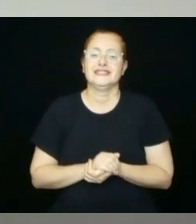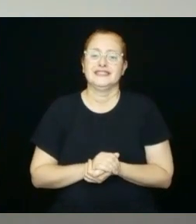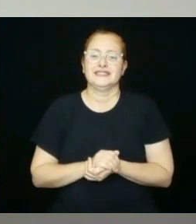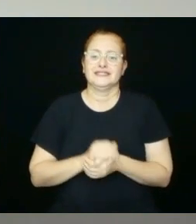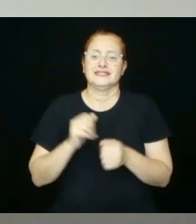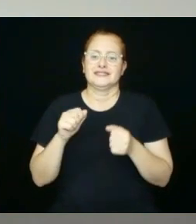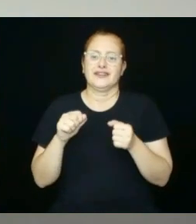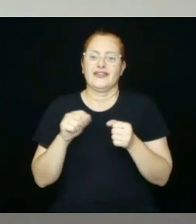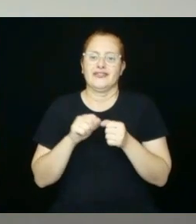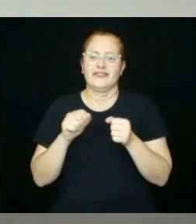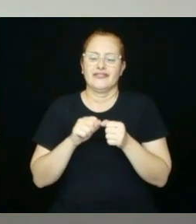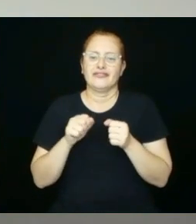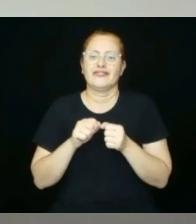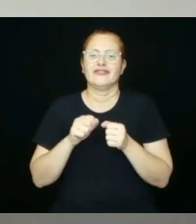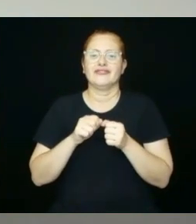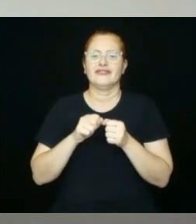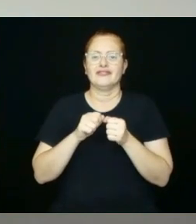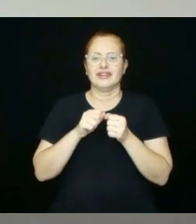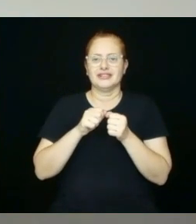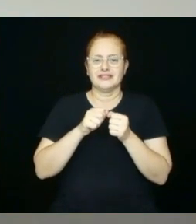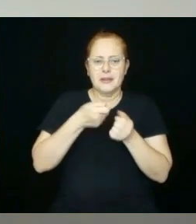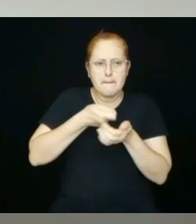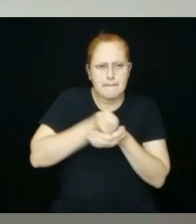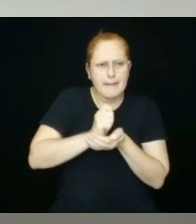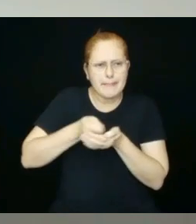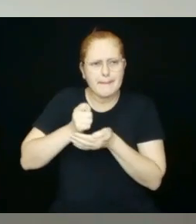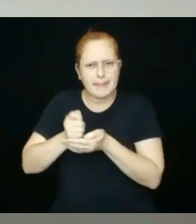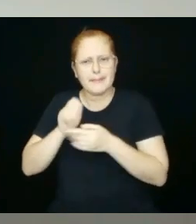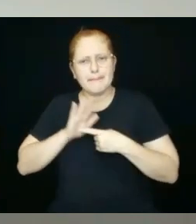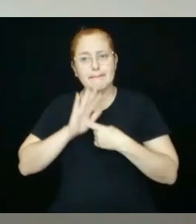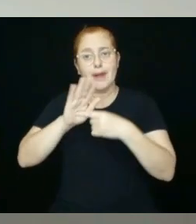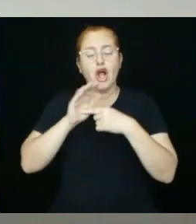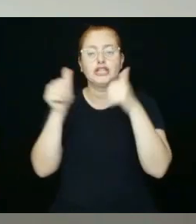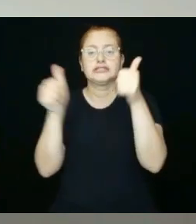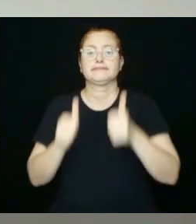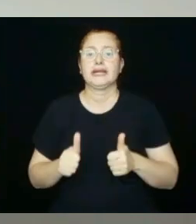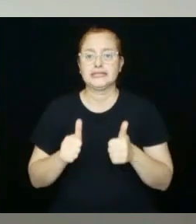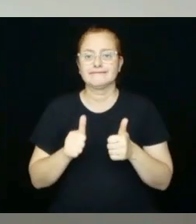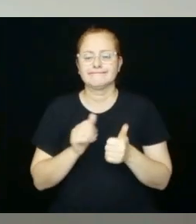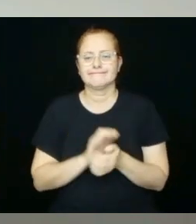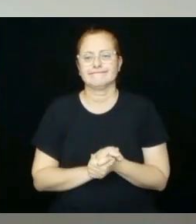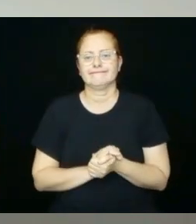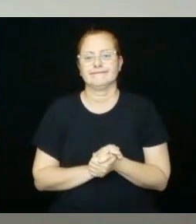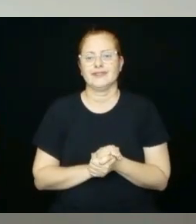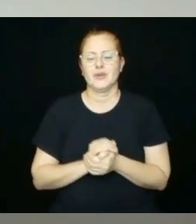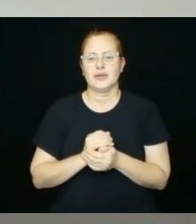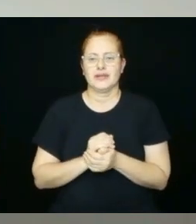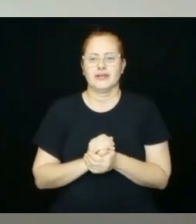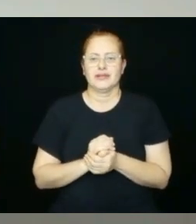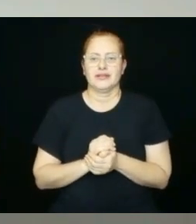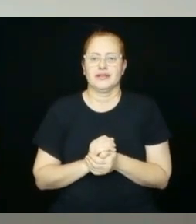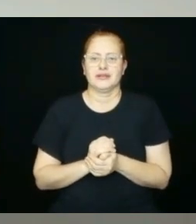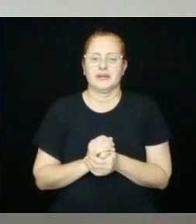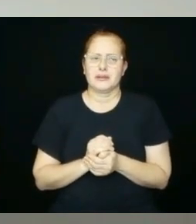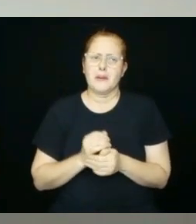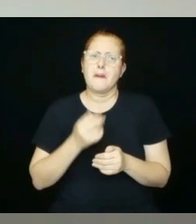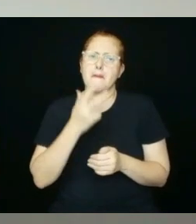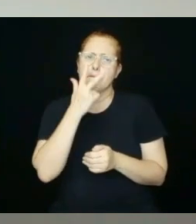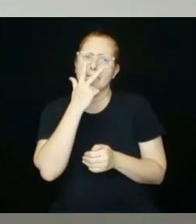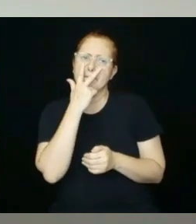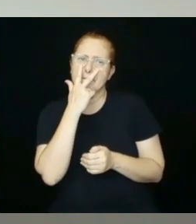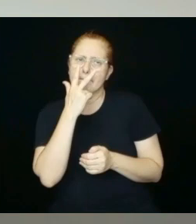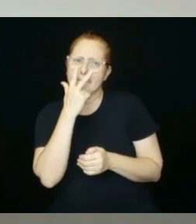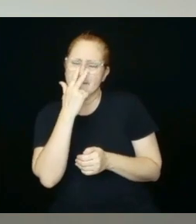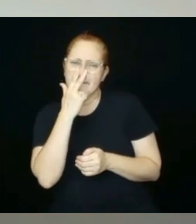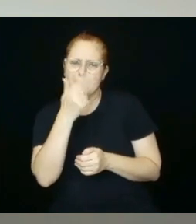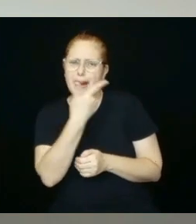fazer uma incisão, né, numa superfície lisa e para trazer a imagem. Então pode parecer um pouco com argila, pode parecer um pouco com